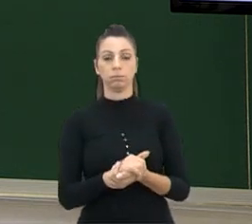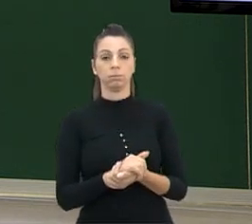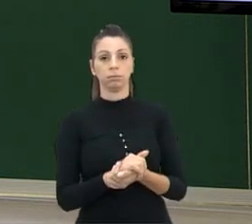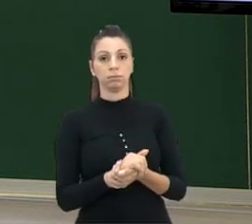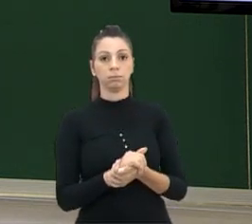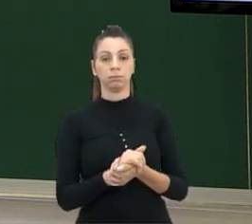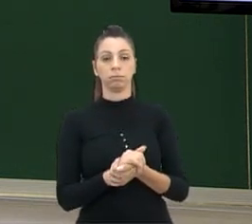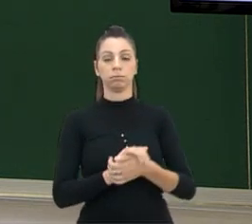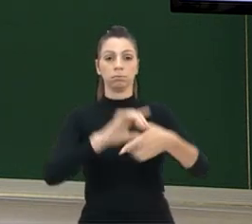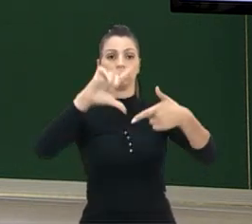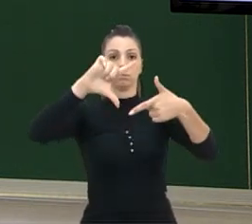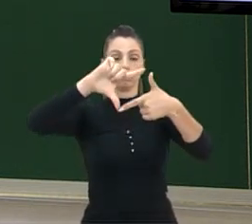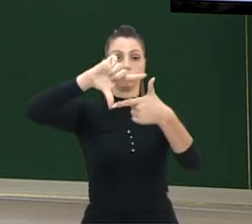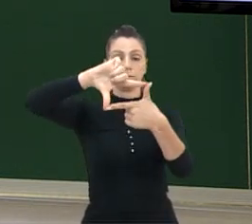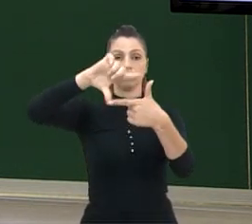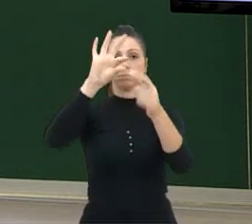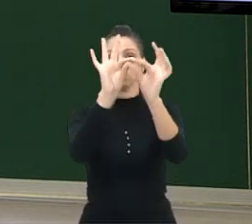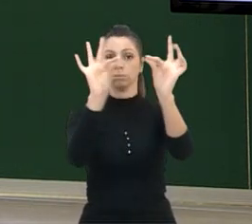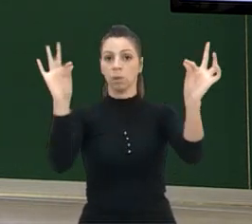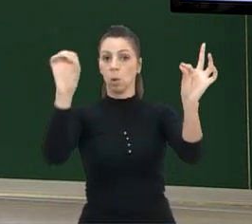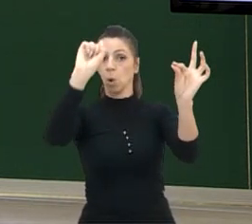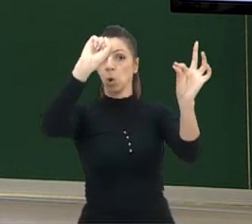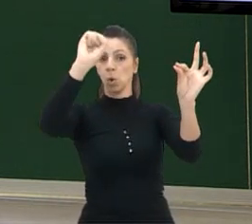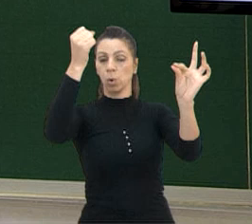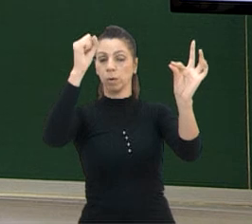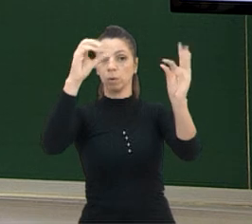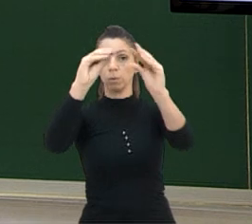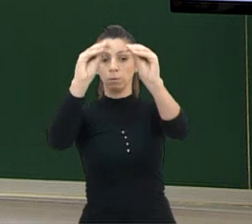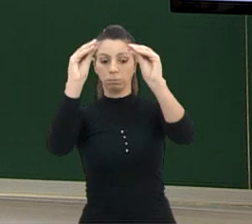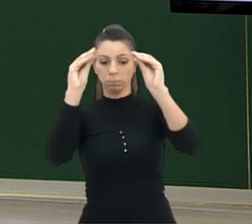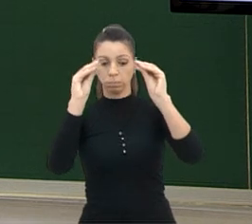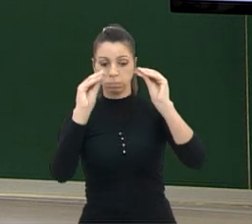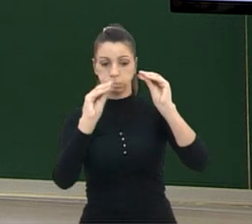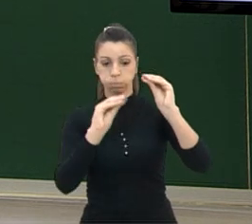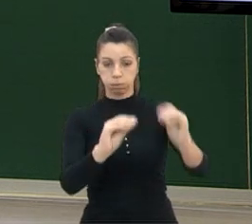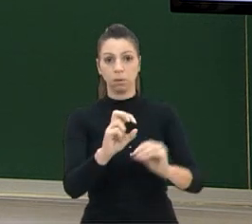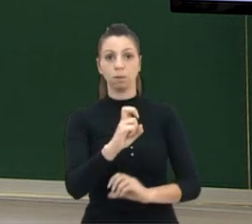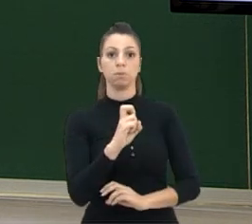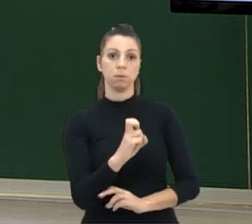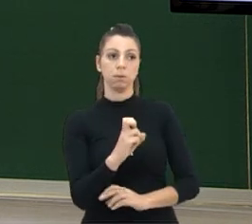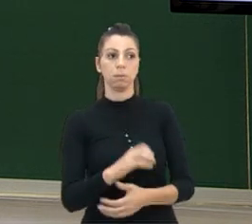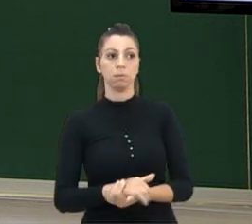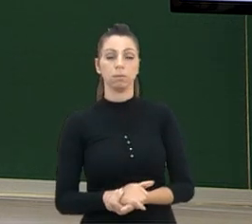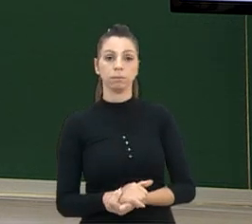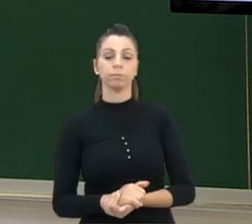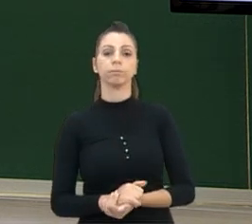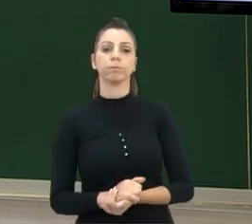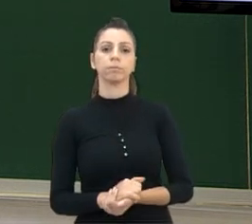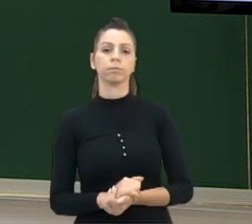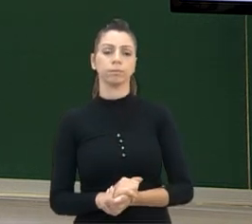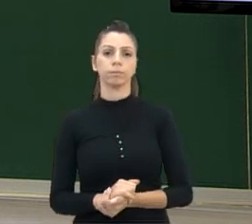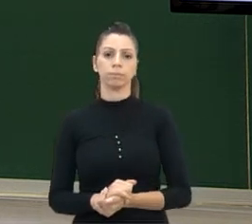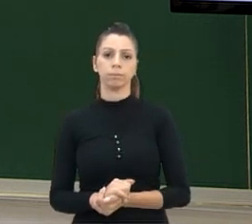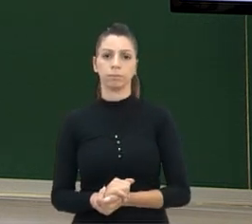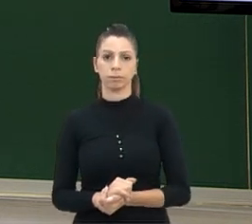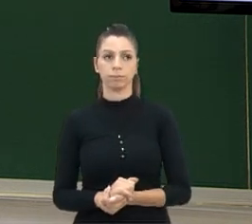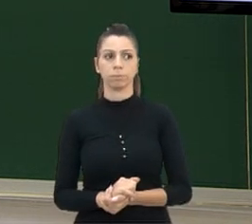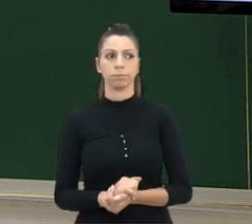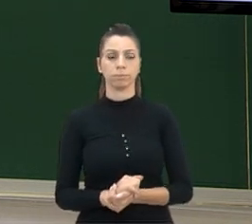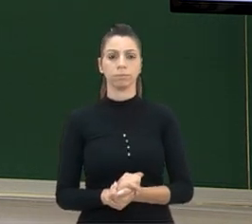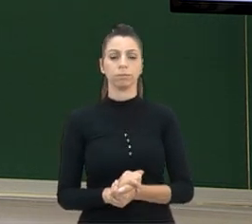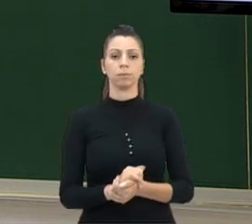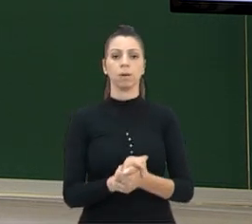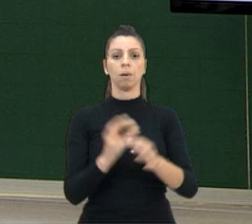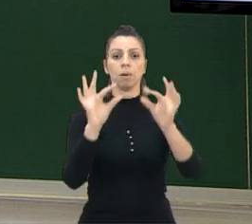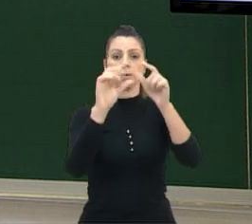um retângulo dessa medida aqui. Quando eu faço isso, o que, que me sobra? Vai sobrar só